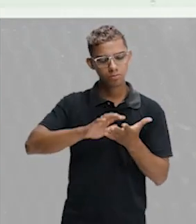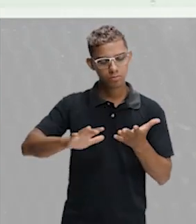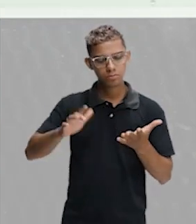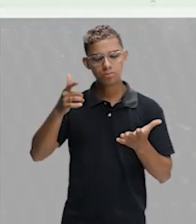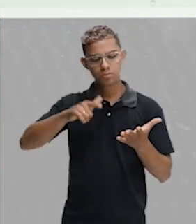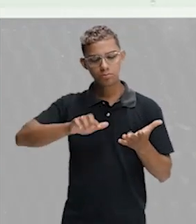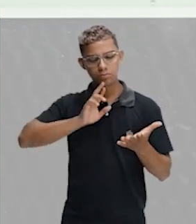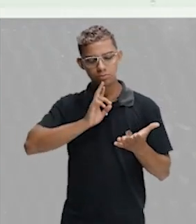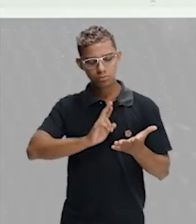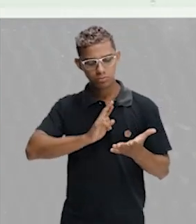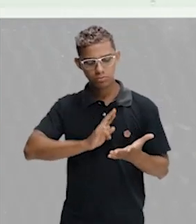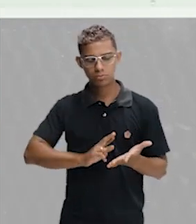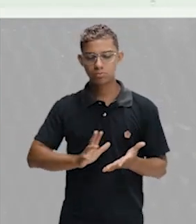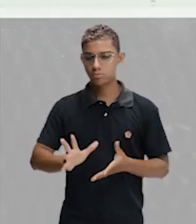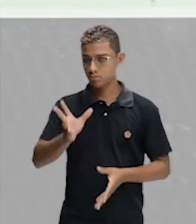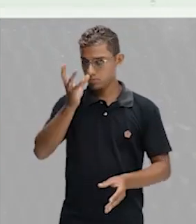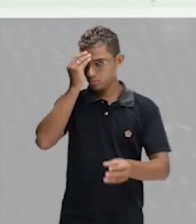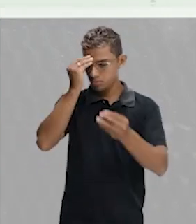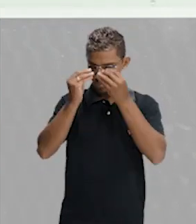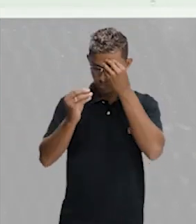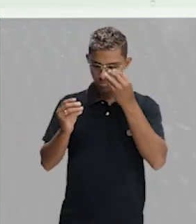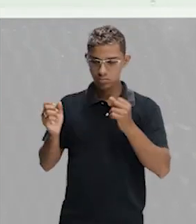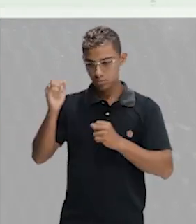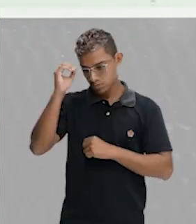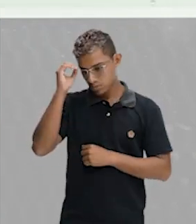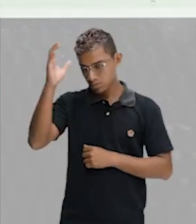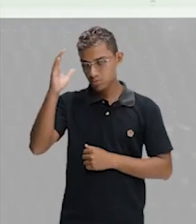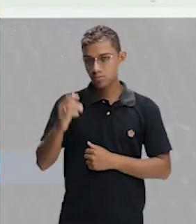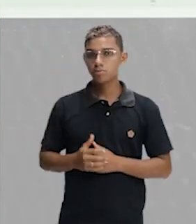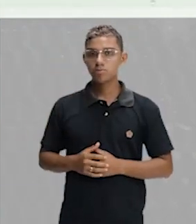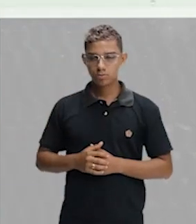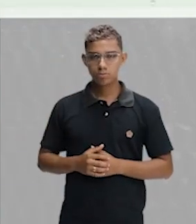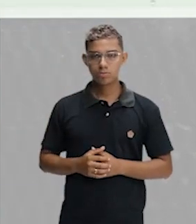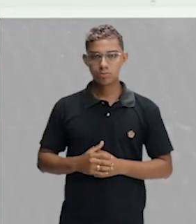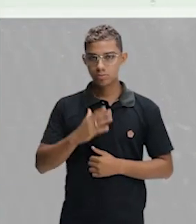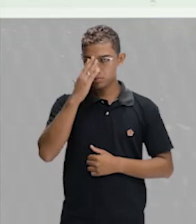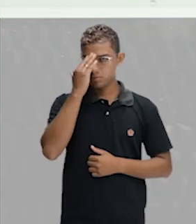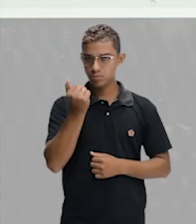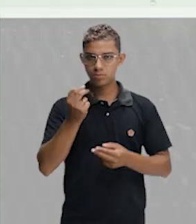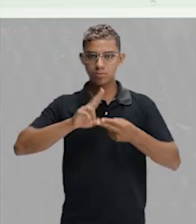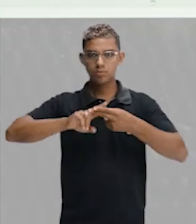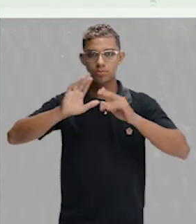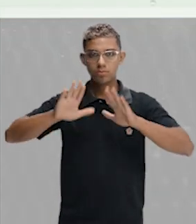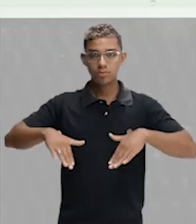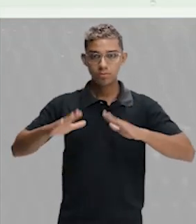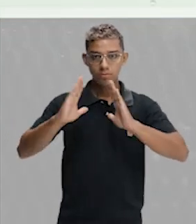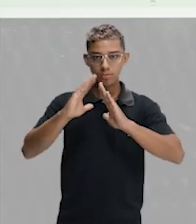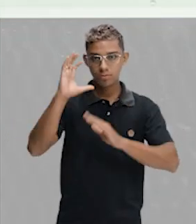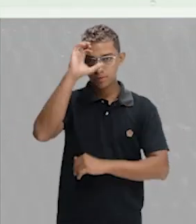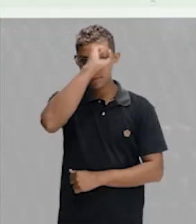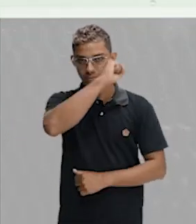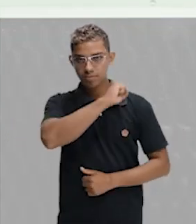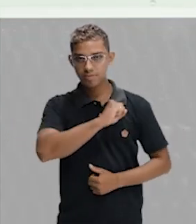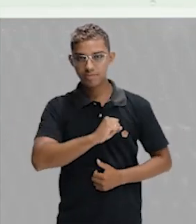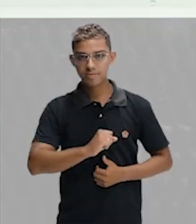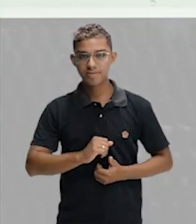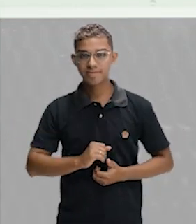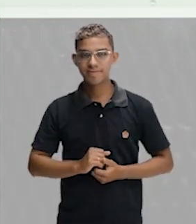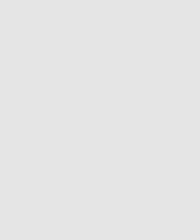reforça esse seu conhecimento e aí galera Espero que tenha ajudado já sabe né hashtag fica em casa aprendendo